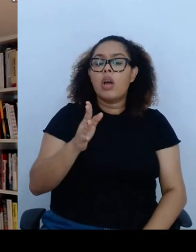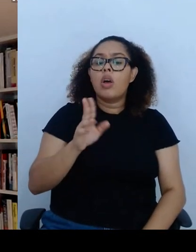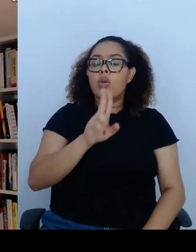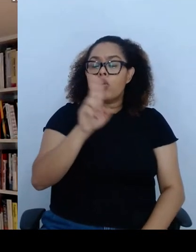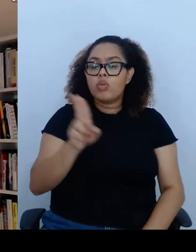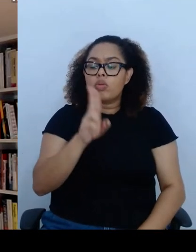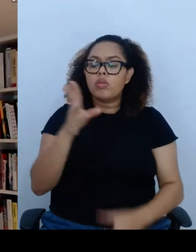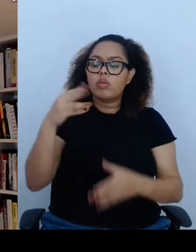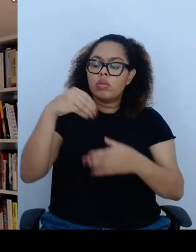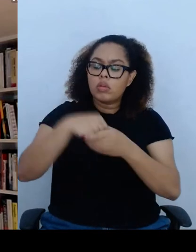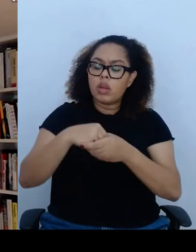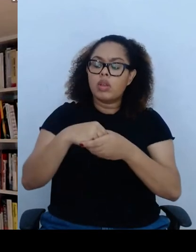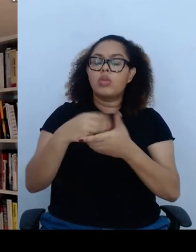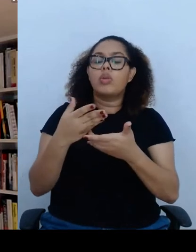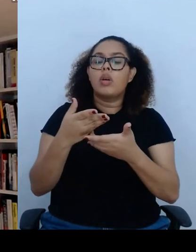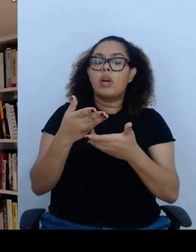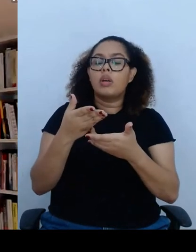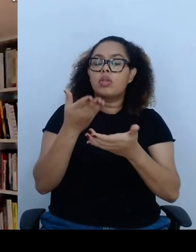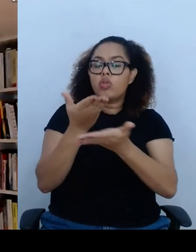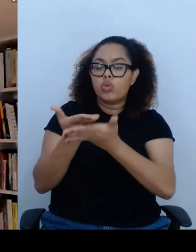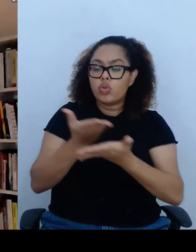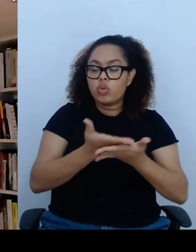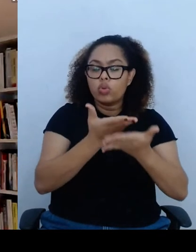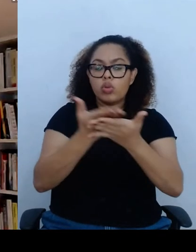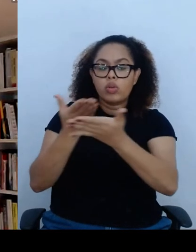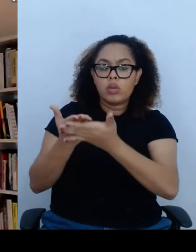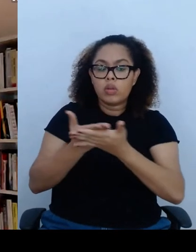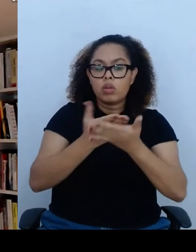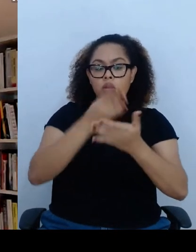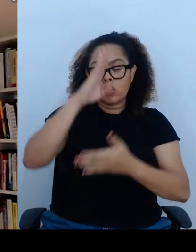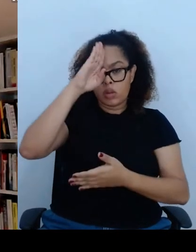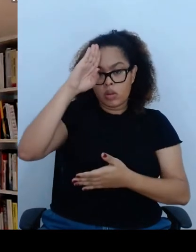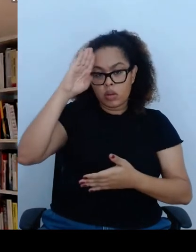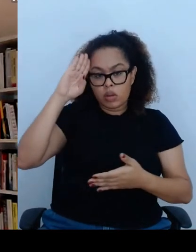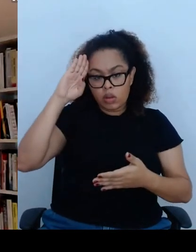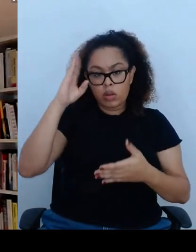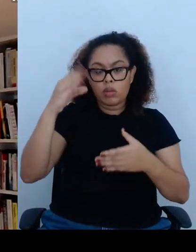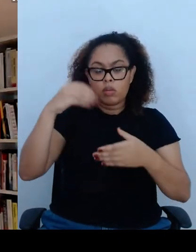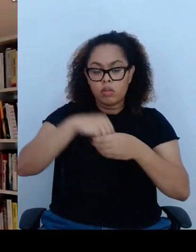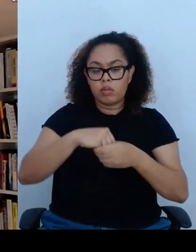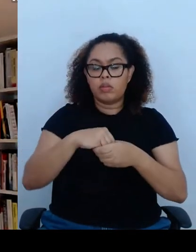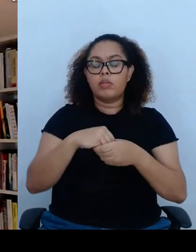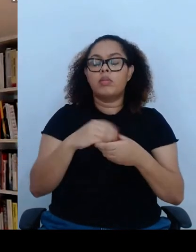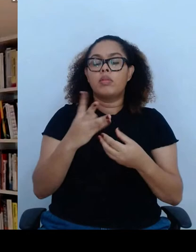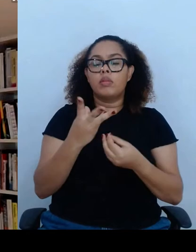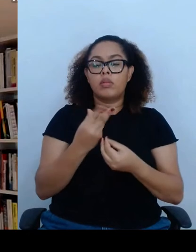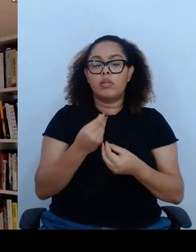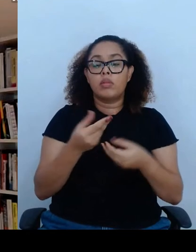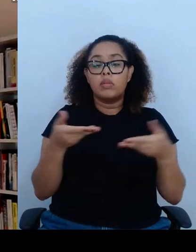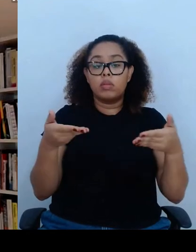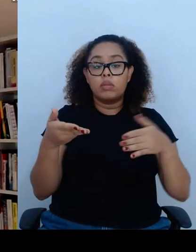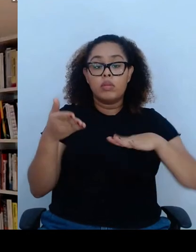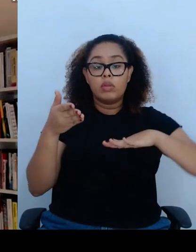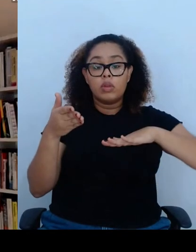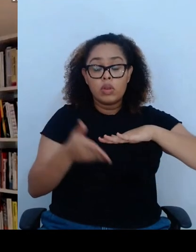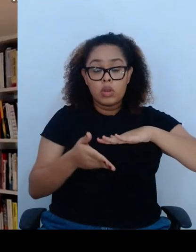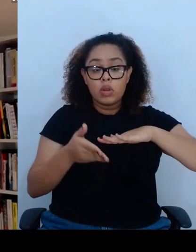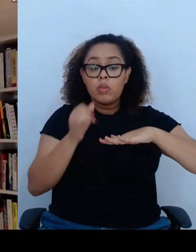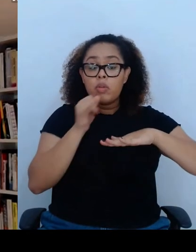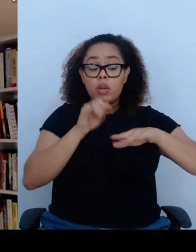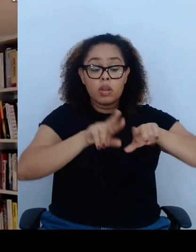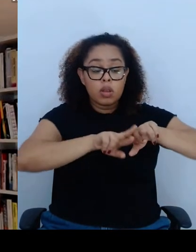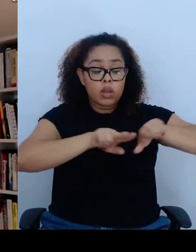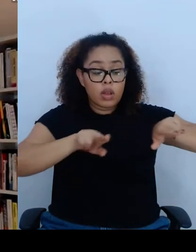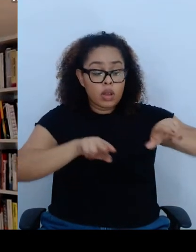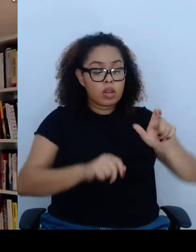acadêmicos e mesmo no meio do diacho contemporâneo a palavra diversidade por outro lado está